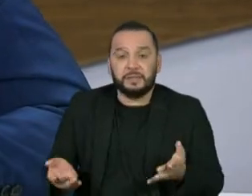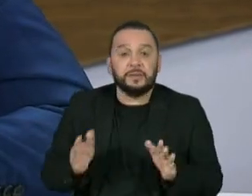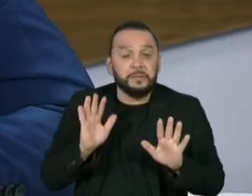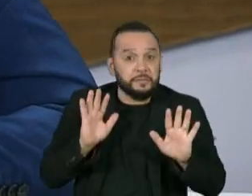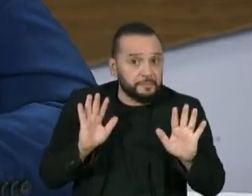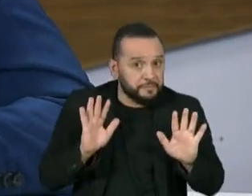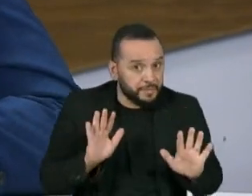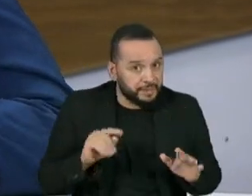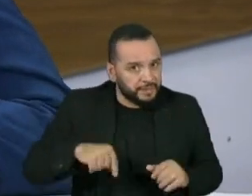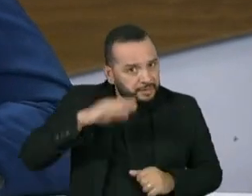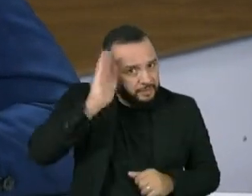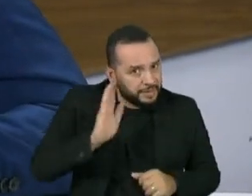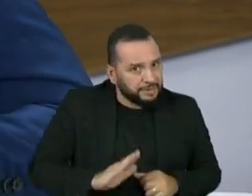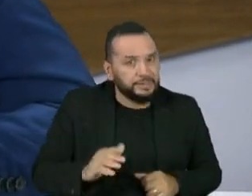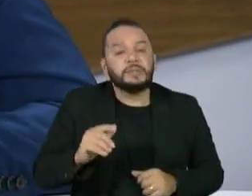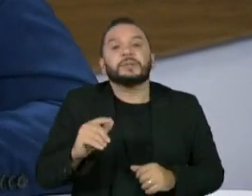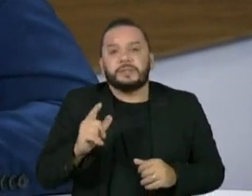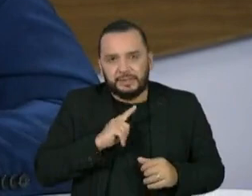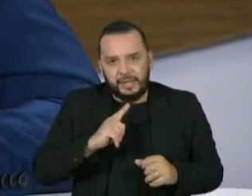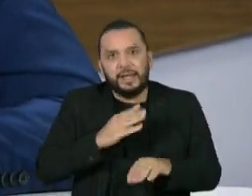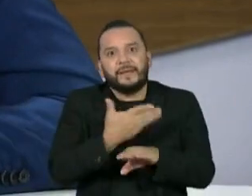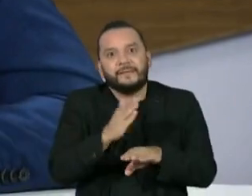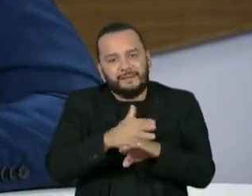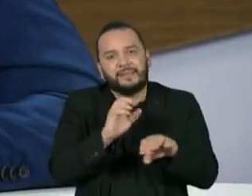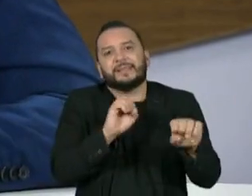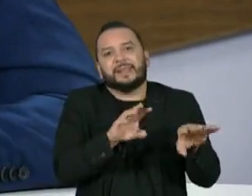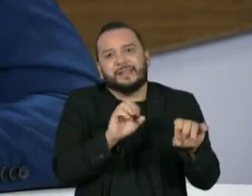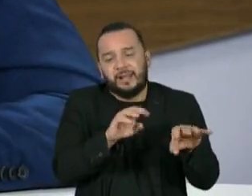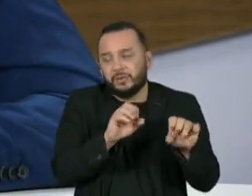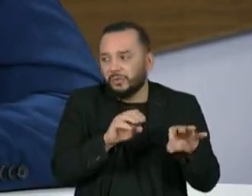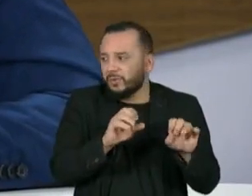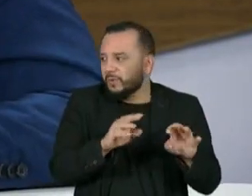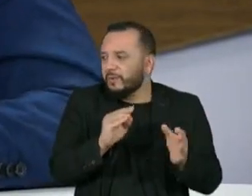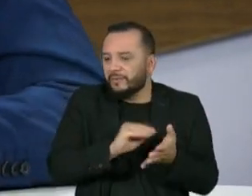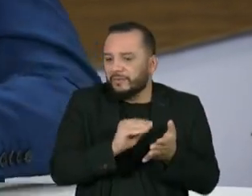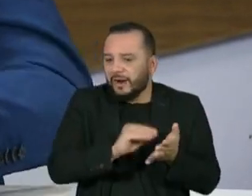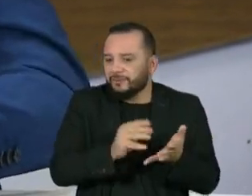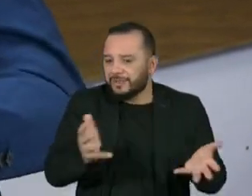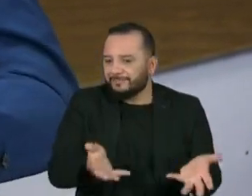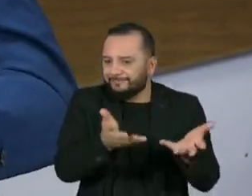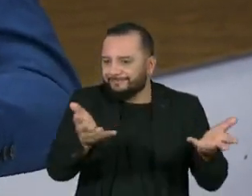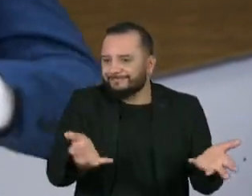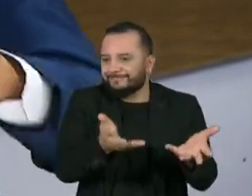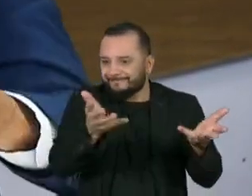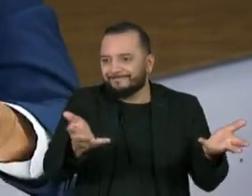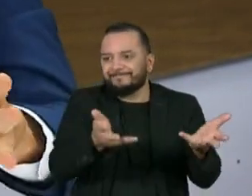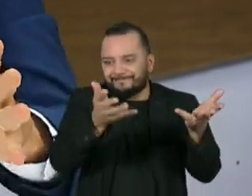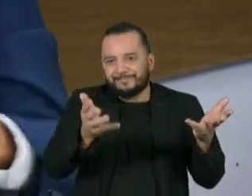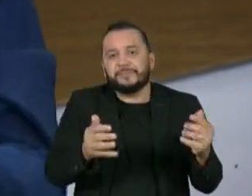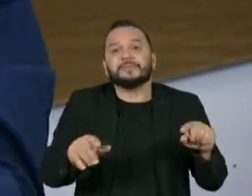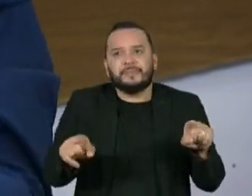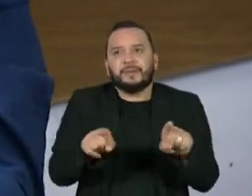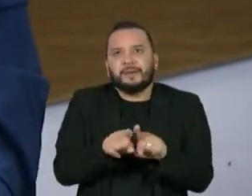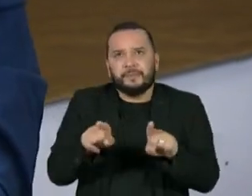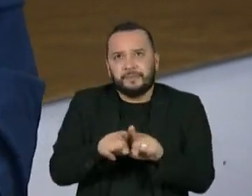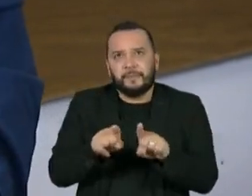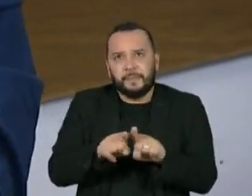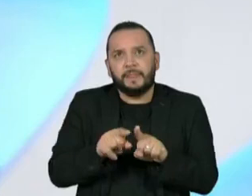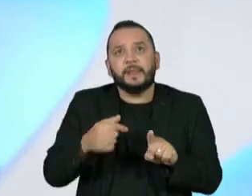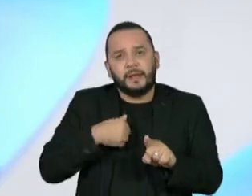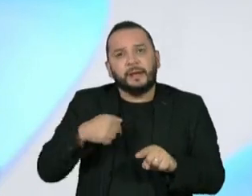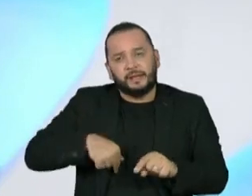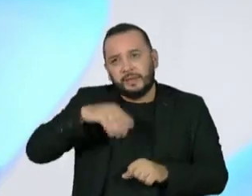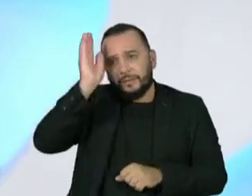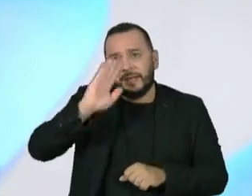gente viver tudo o que a gente está vivendo? Eu queria emendar uma outra pergunta. Você não acha que os clubes de alguma forma deviam se preocupar em formar treinadores também? Eu também tive essa